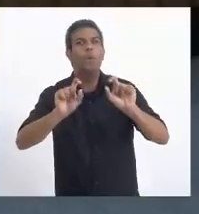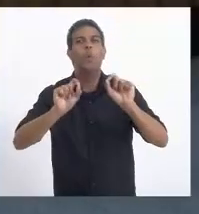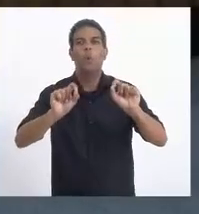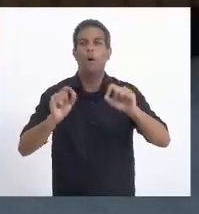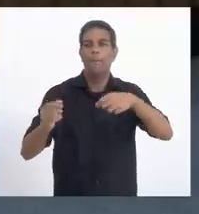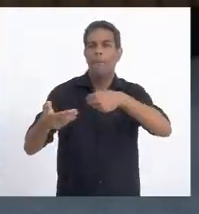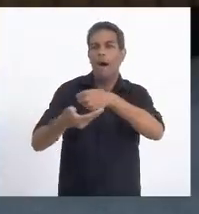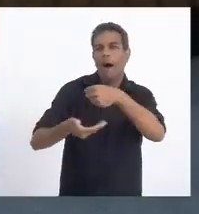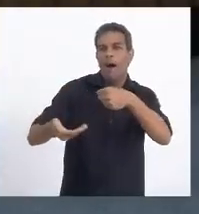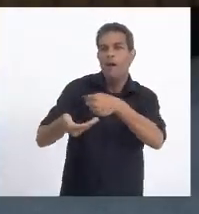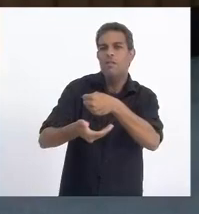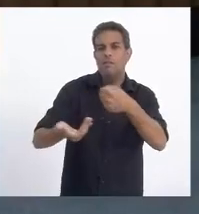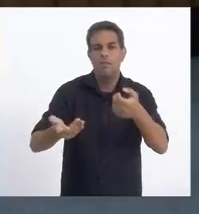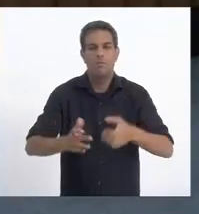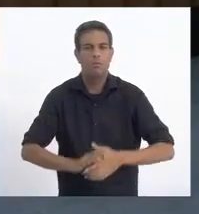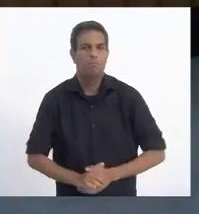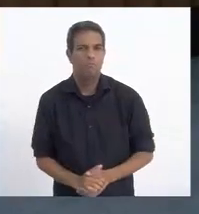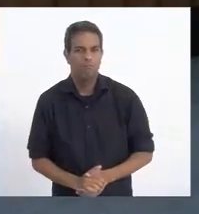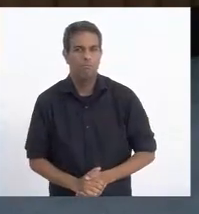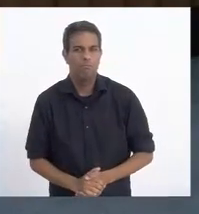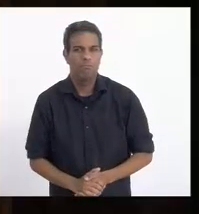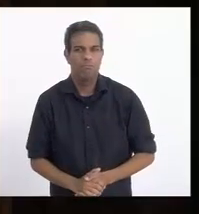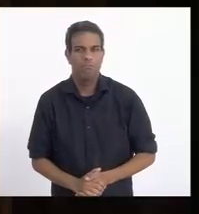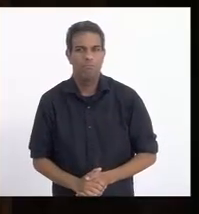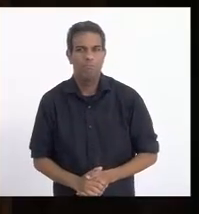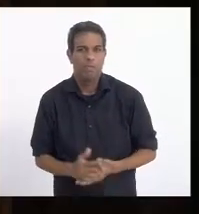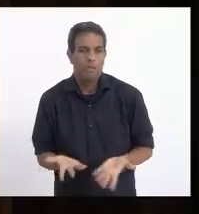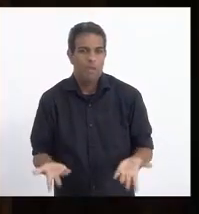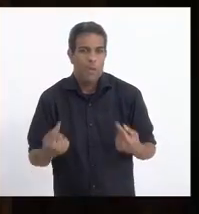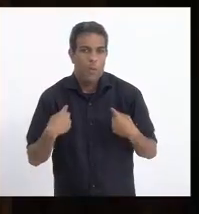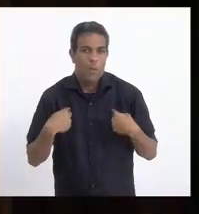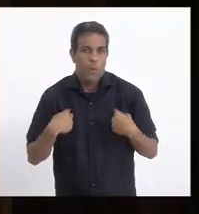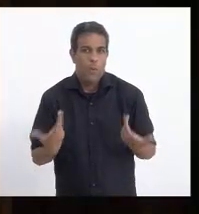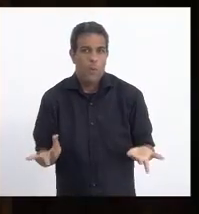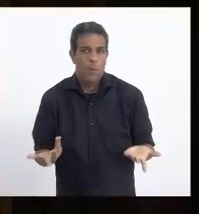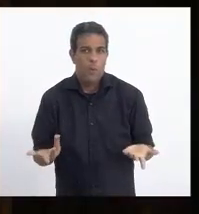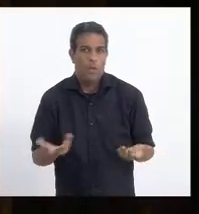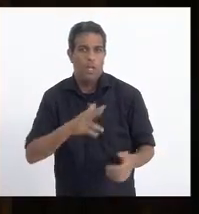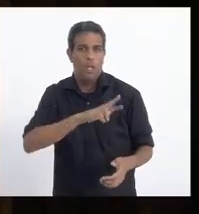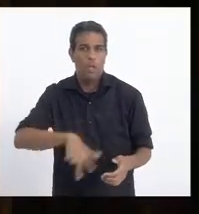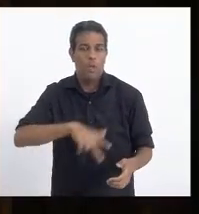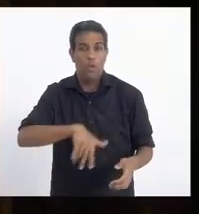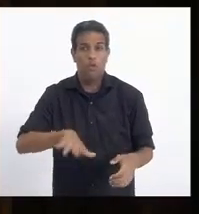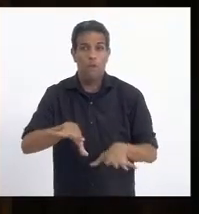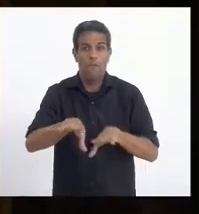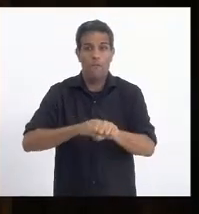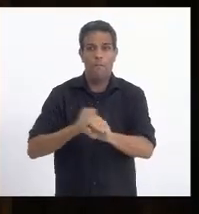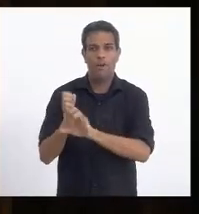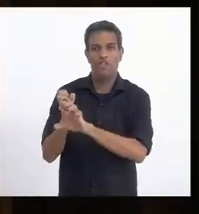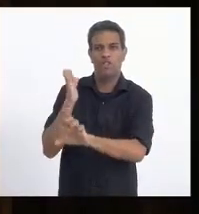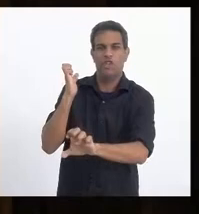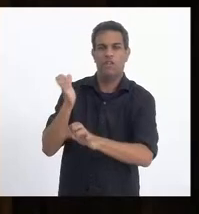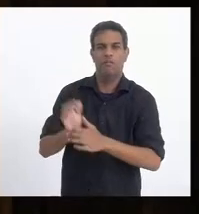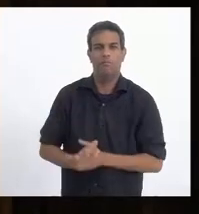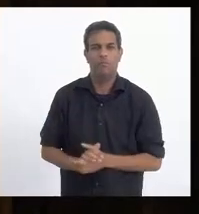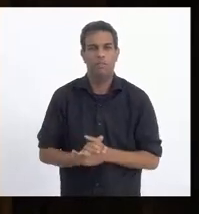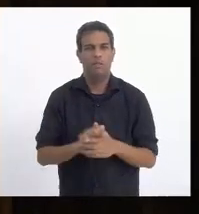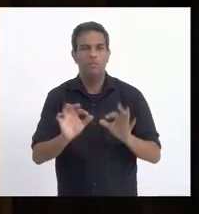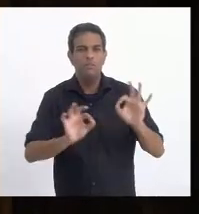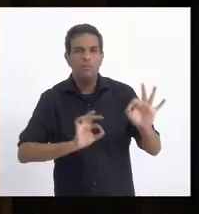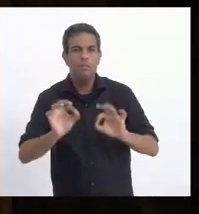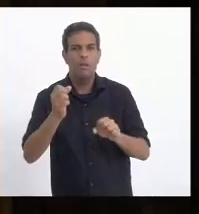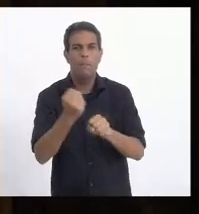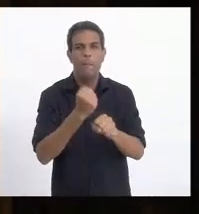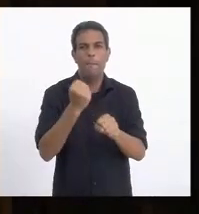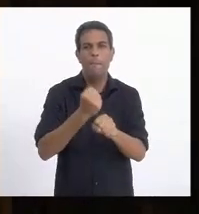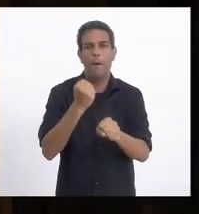princípio vai vir lá a nossa eu sou não sou meio de tal só Engenheiro se eu tô numa obra